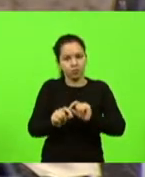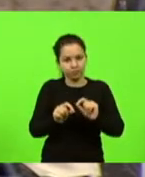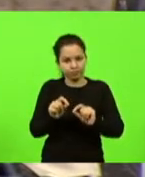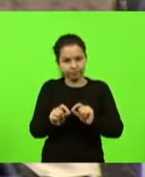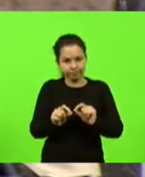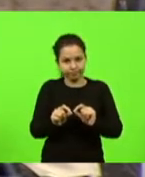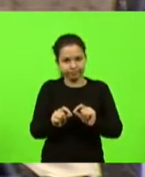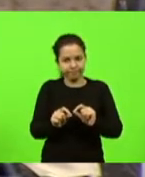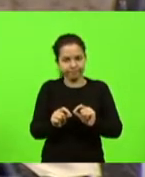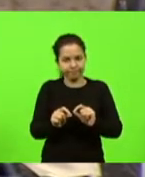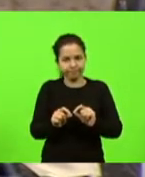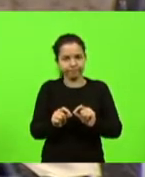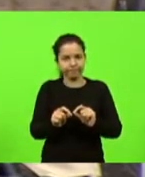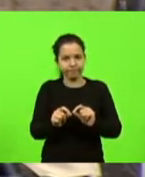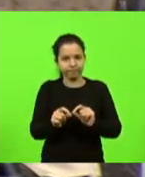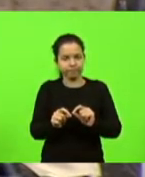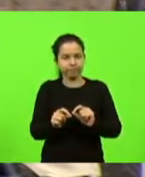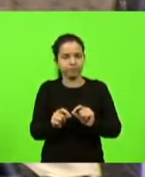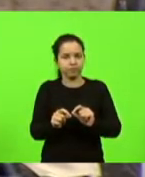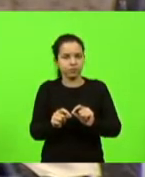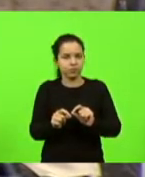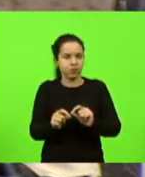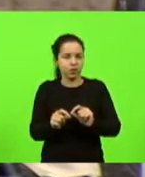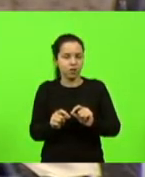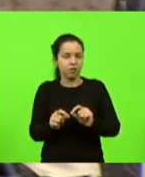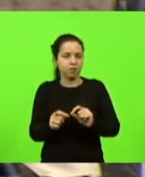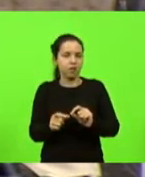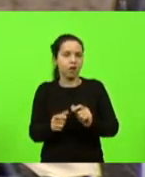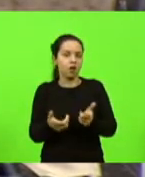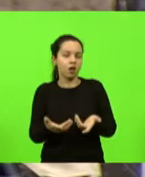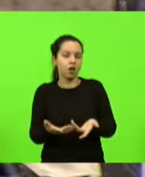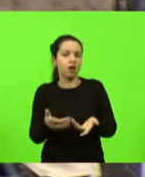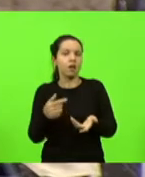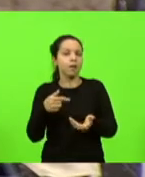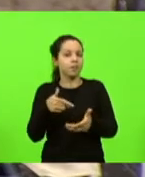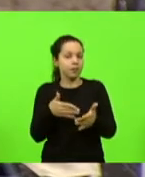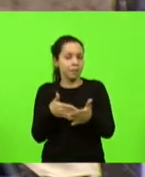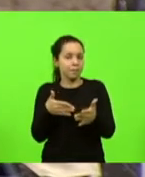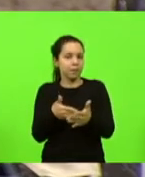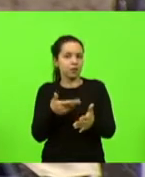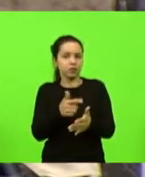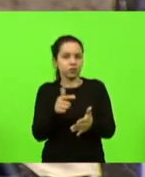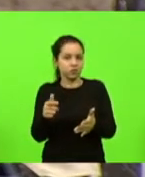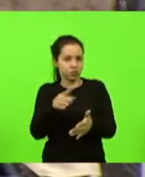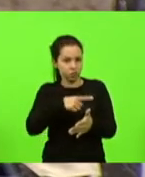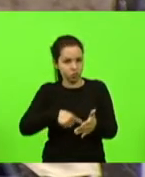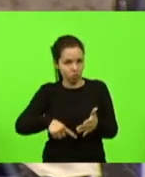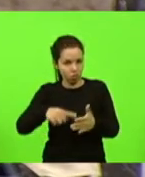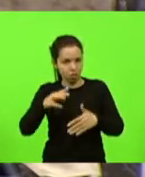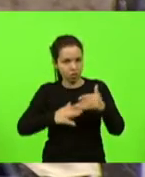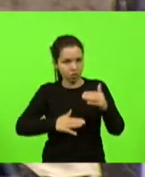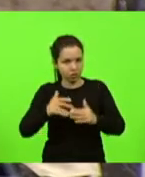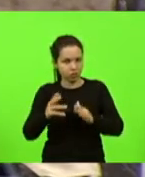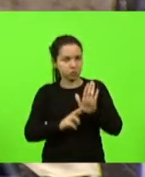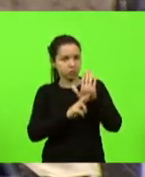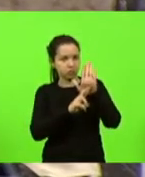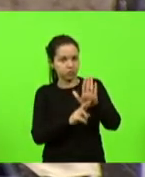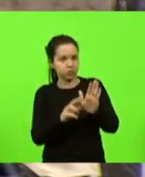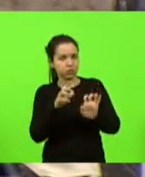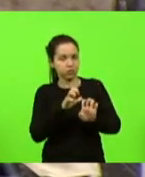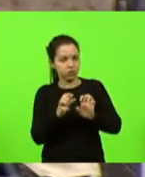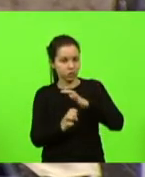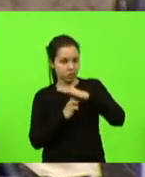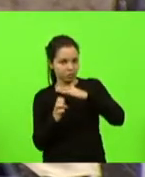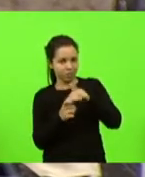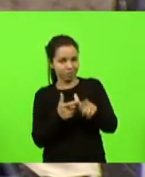Então, a princípio, não tem nada de mais e nada que impeça a gente aqui de fazer uma ação em nome dos empresários que estão